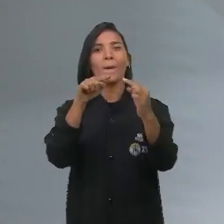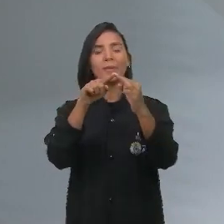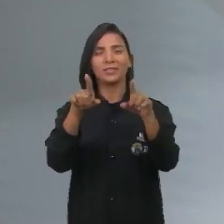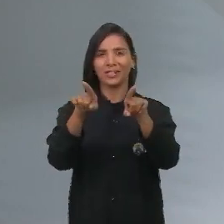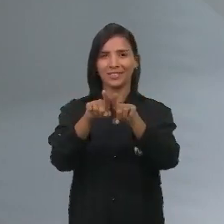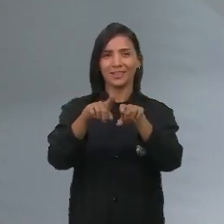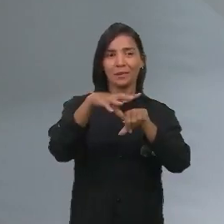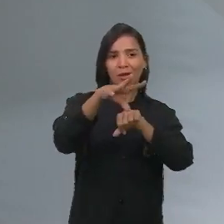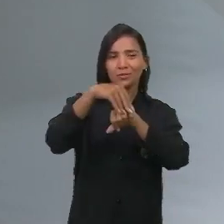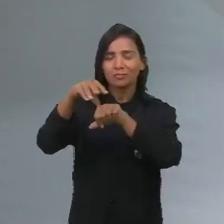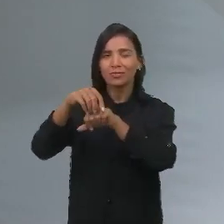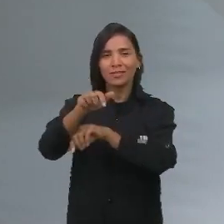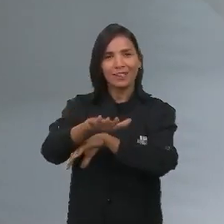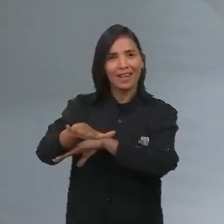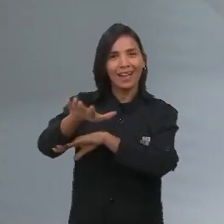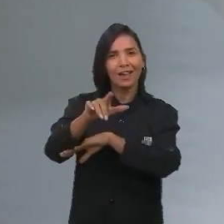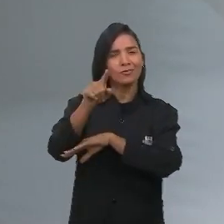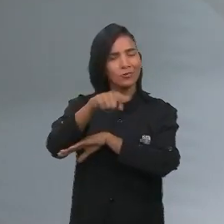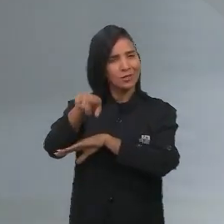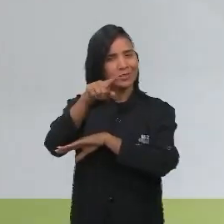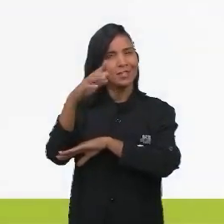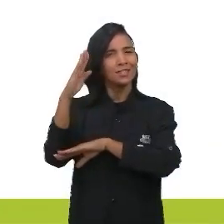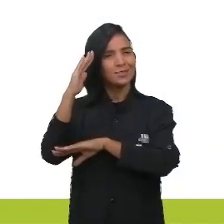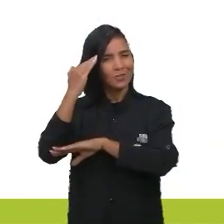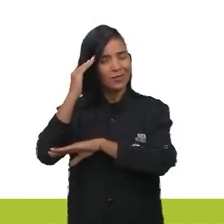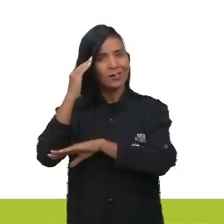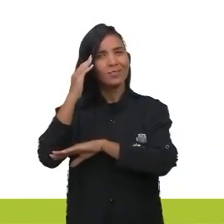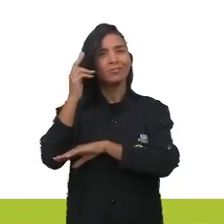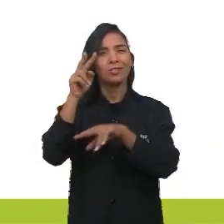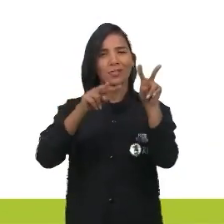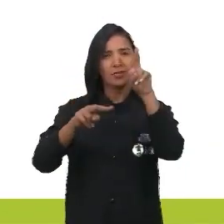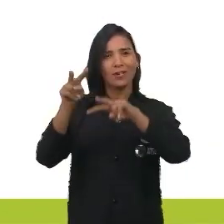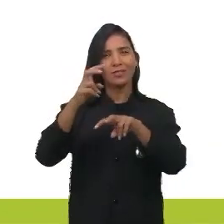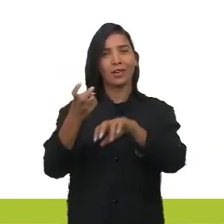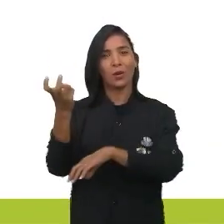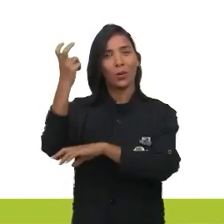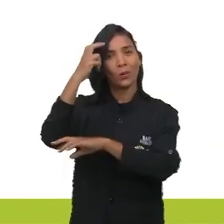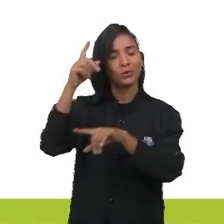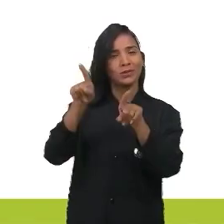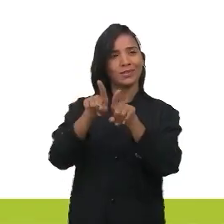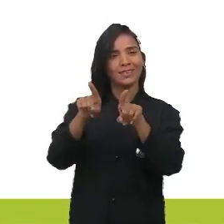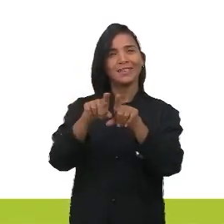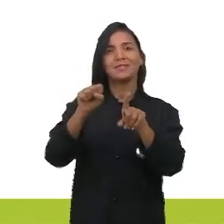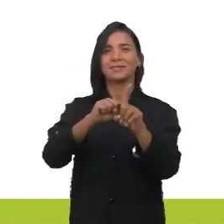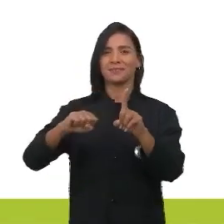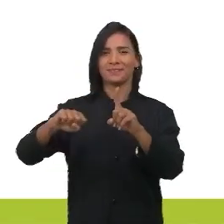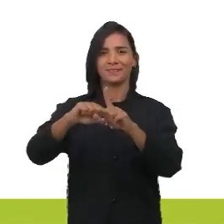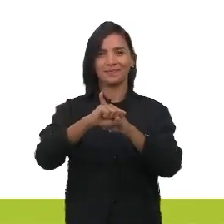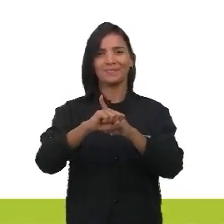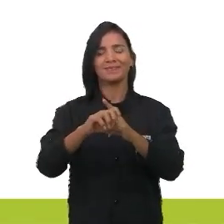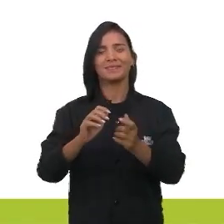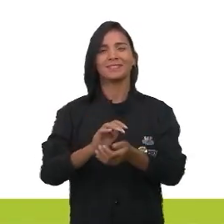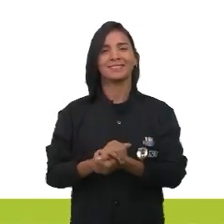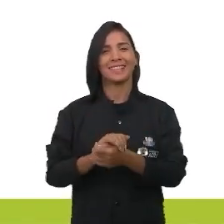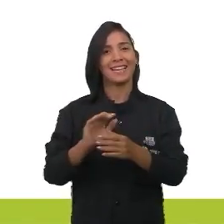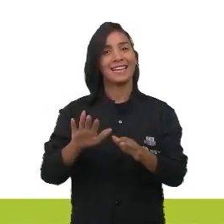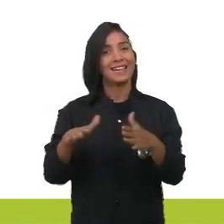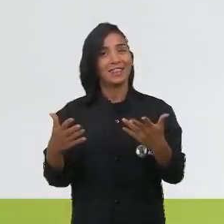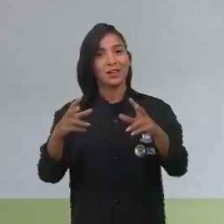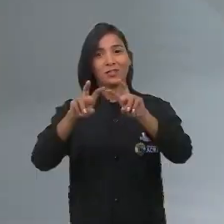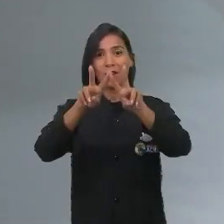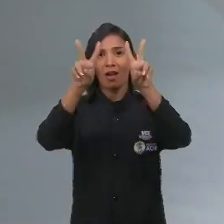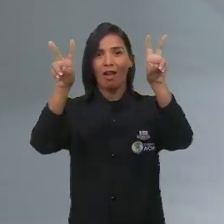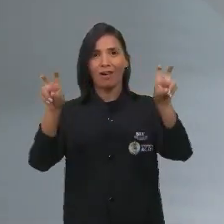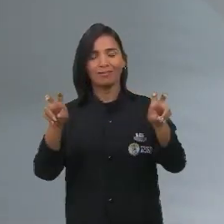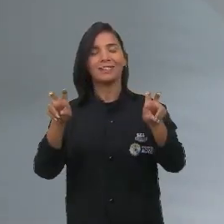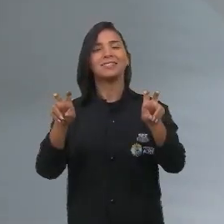conhecimento, conforme vocês podem visualizar. Cultura e sociedade. Nós iremos tratar a respeito